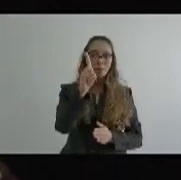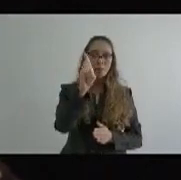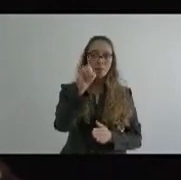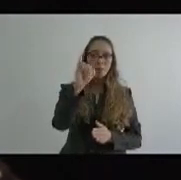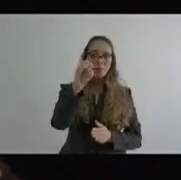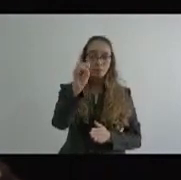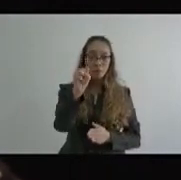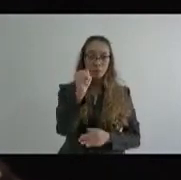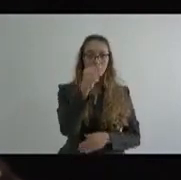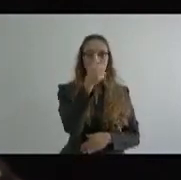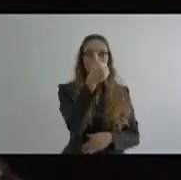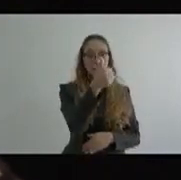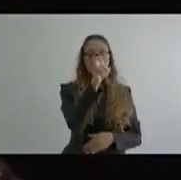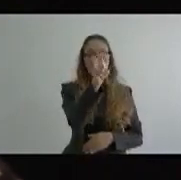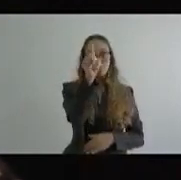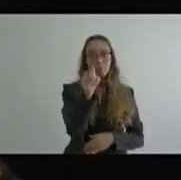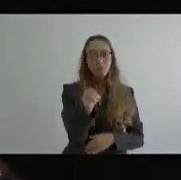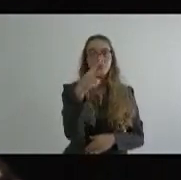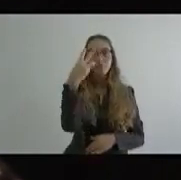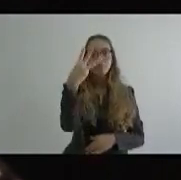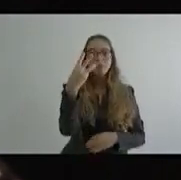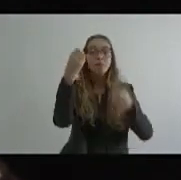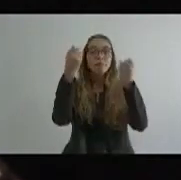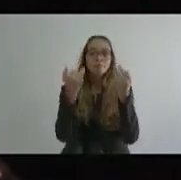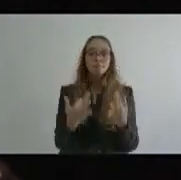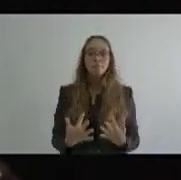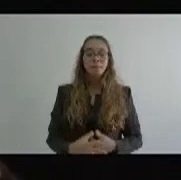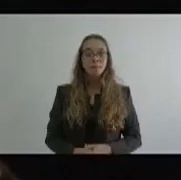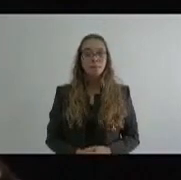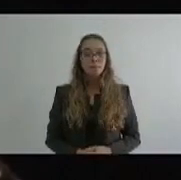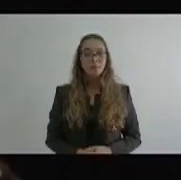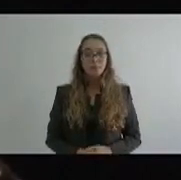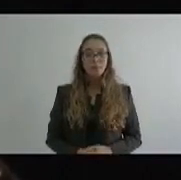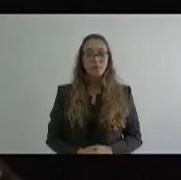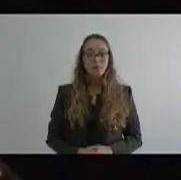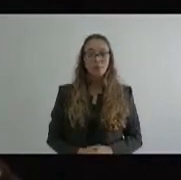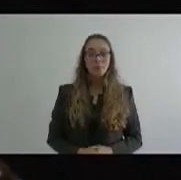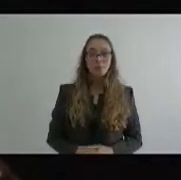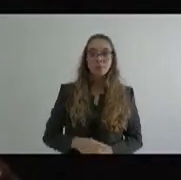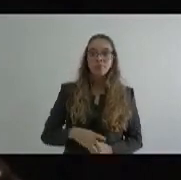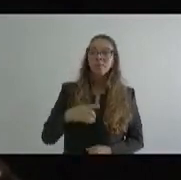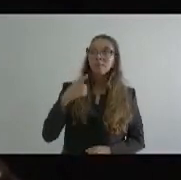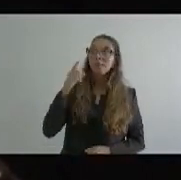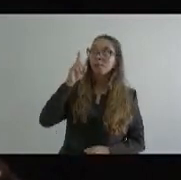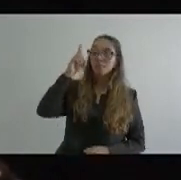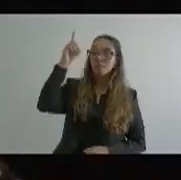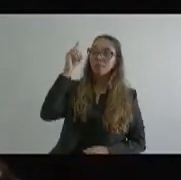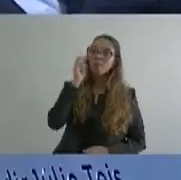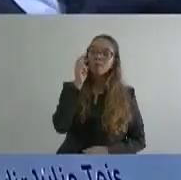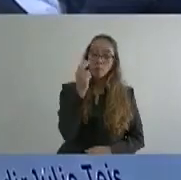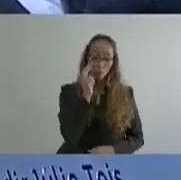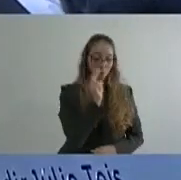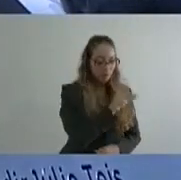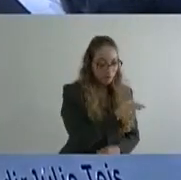15:3. Lá está escrito assim: os olhos do Senhor estão em toda